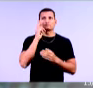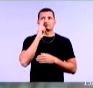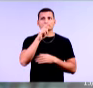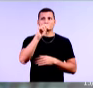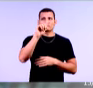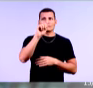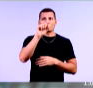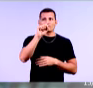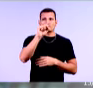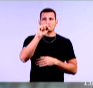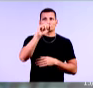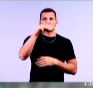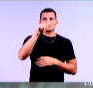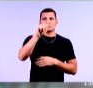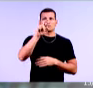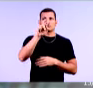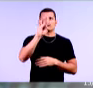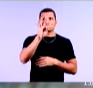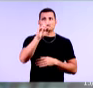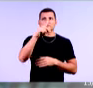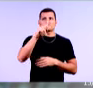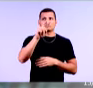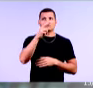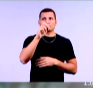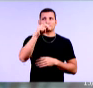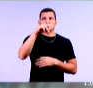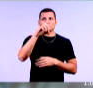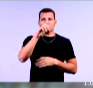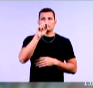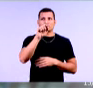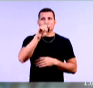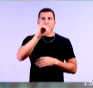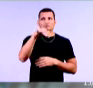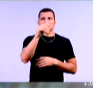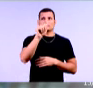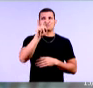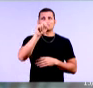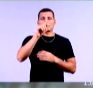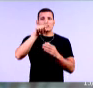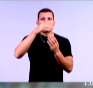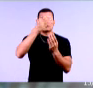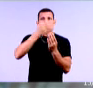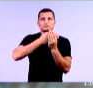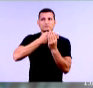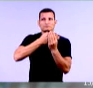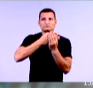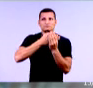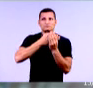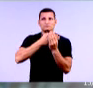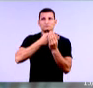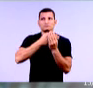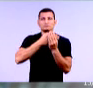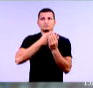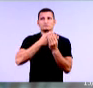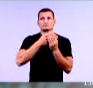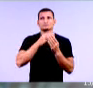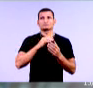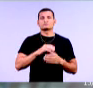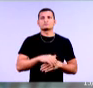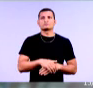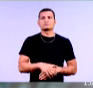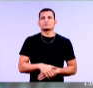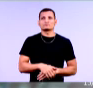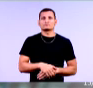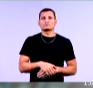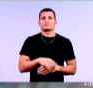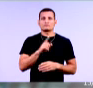Se eu quero definir o smartphone, crio um arquivo chamado smartphone.java e lá logo na primeira linha, public class smartphone, quer dizer, eu